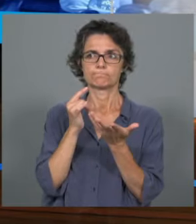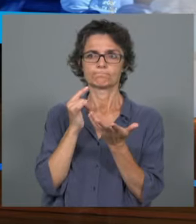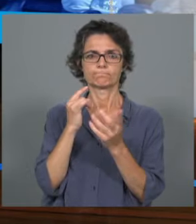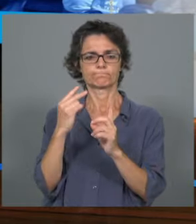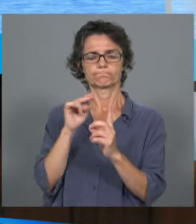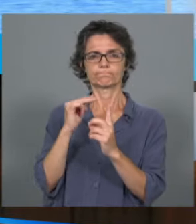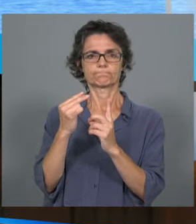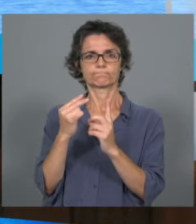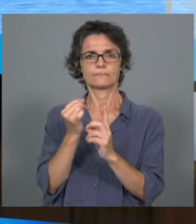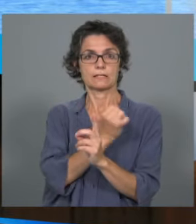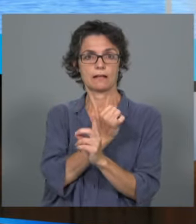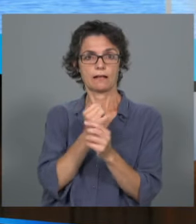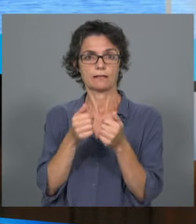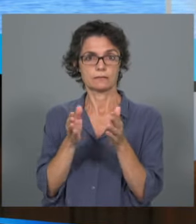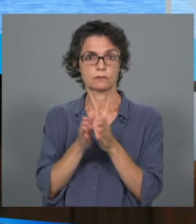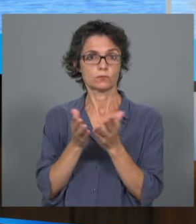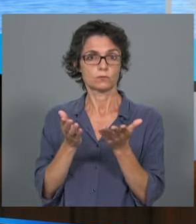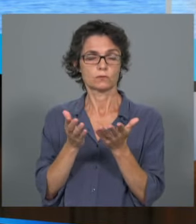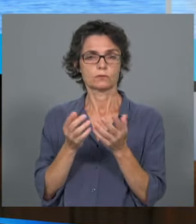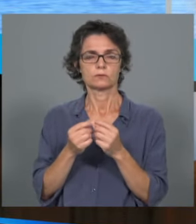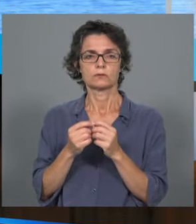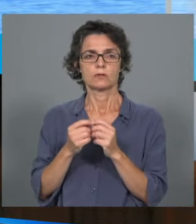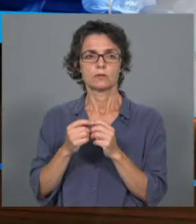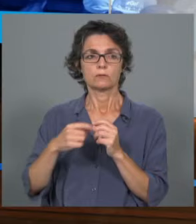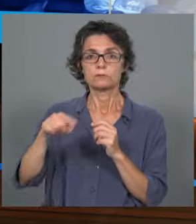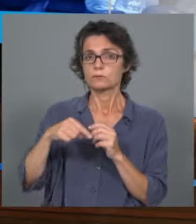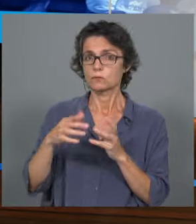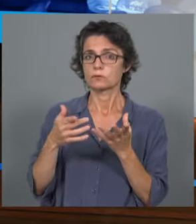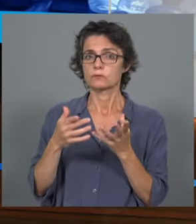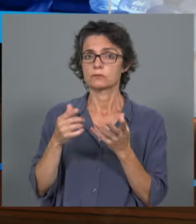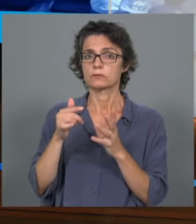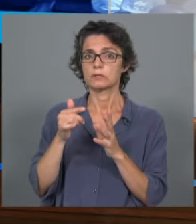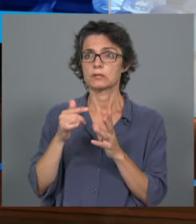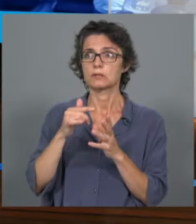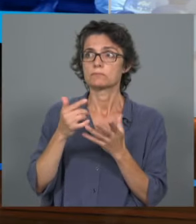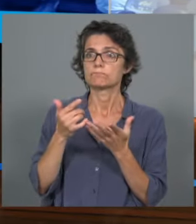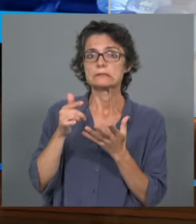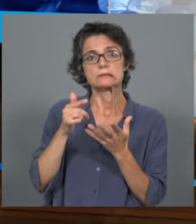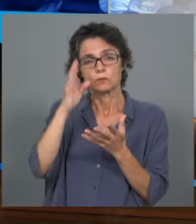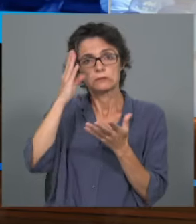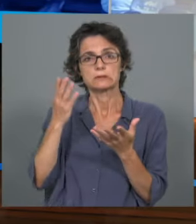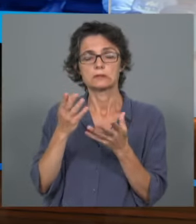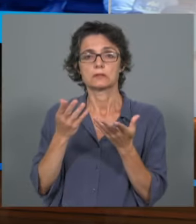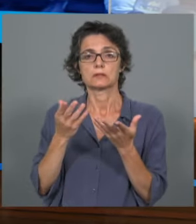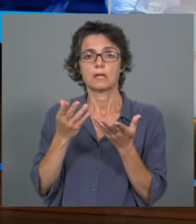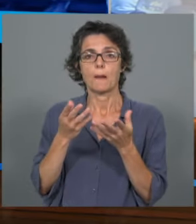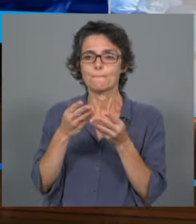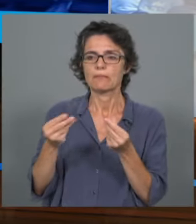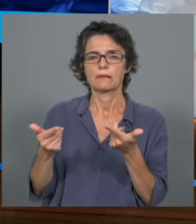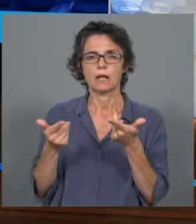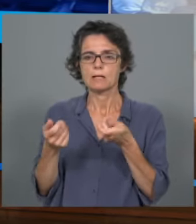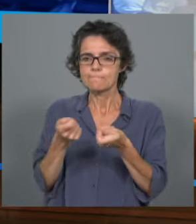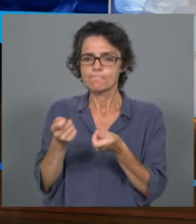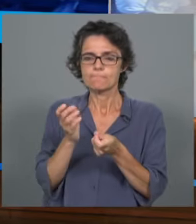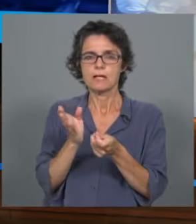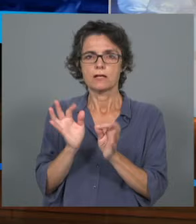que é comum, que é de todos, e desta vez com... sei que há materiais, há um dinamismo também específico que foi